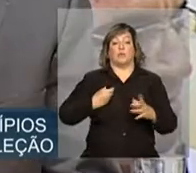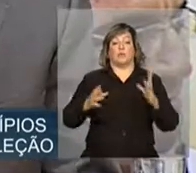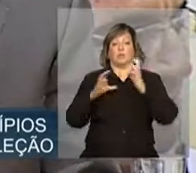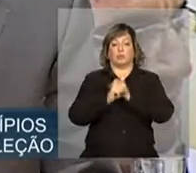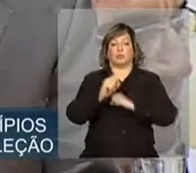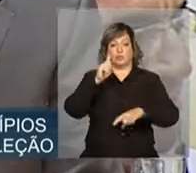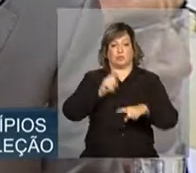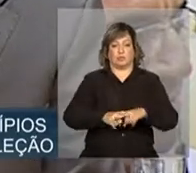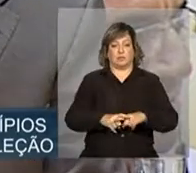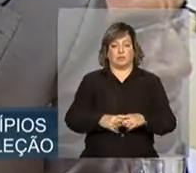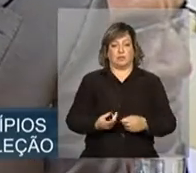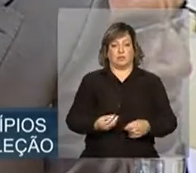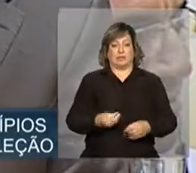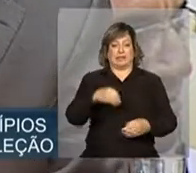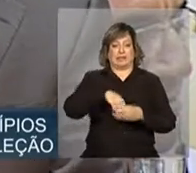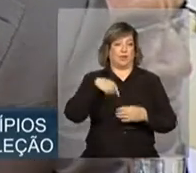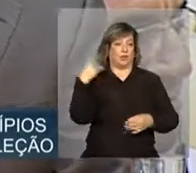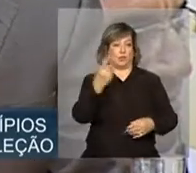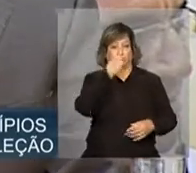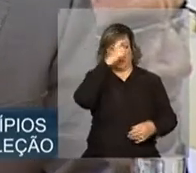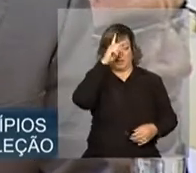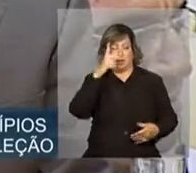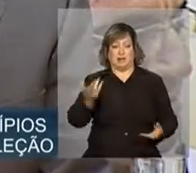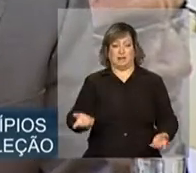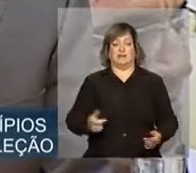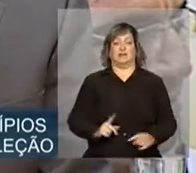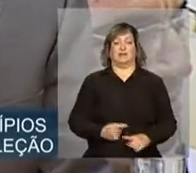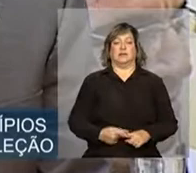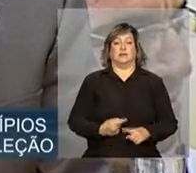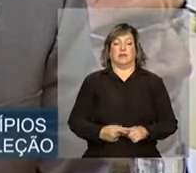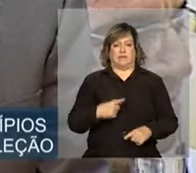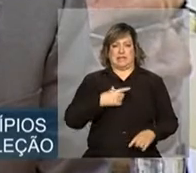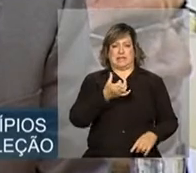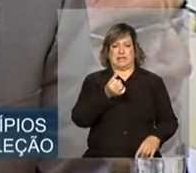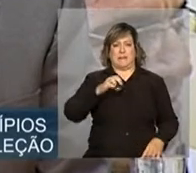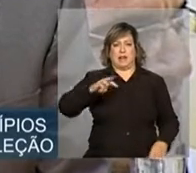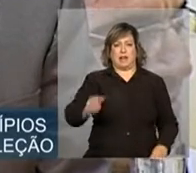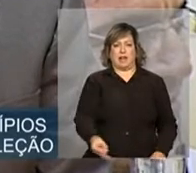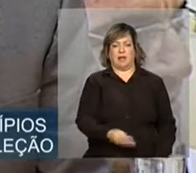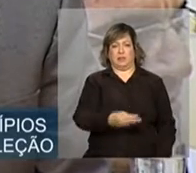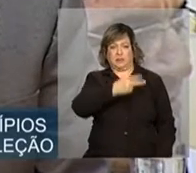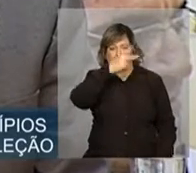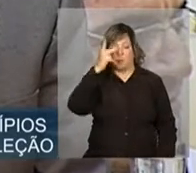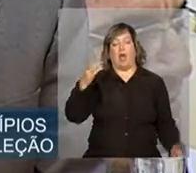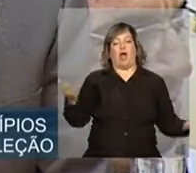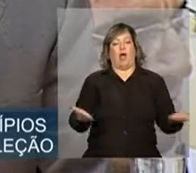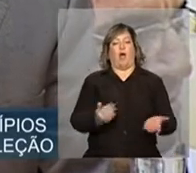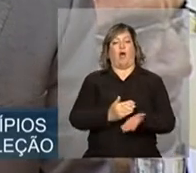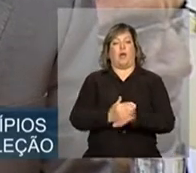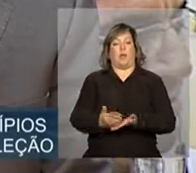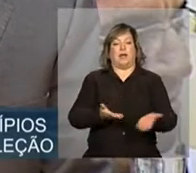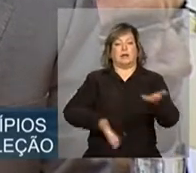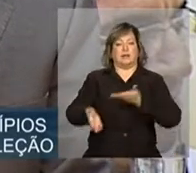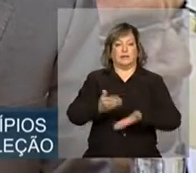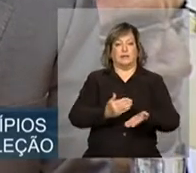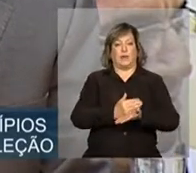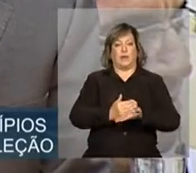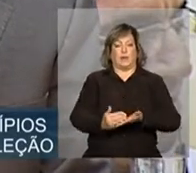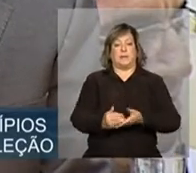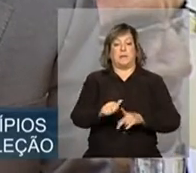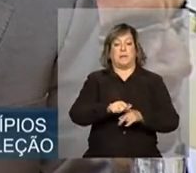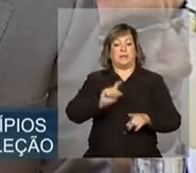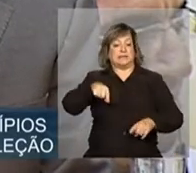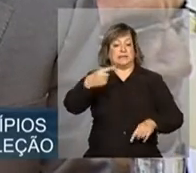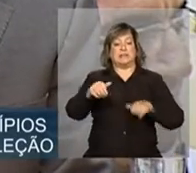atender naqueles naquelas unidade de saúde vocês viram mais de seis milhões de pessoas passam a ser atendidas a partir do a